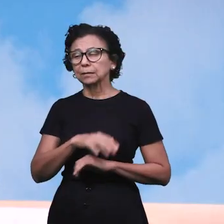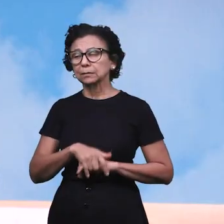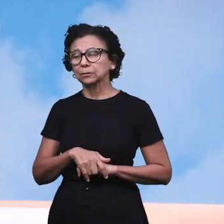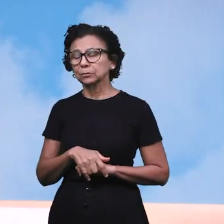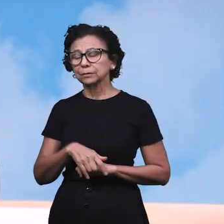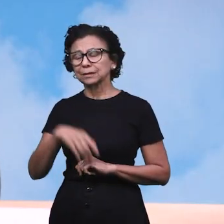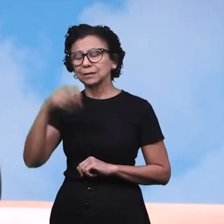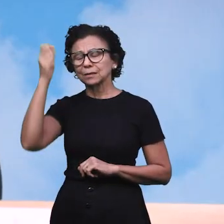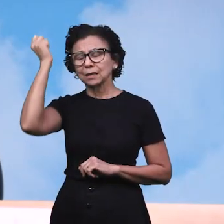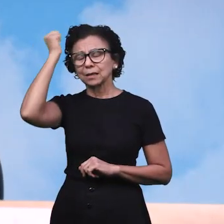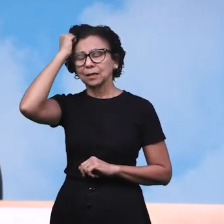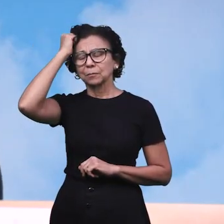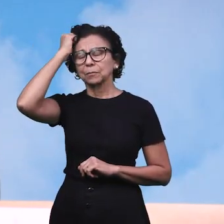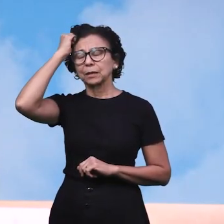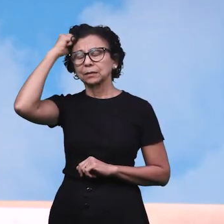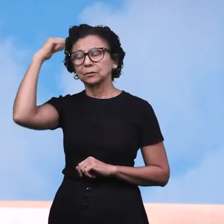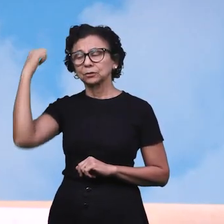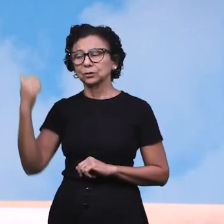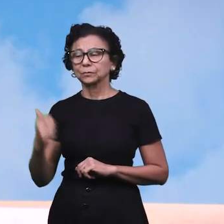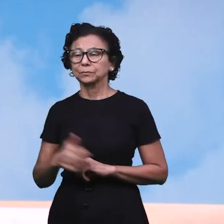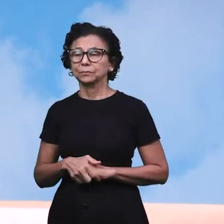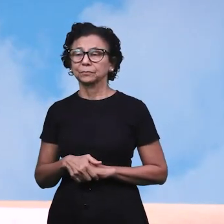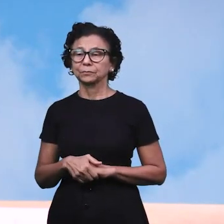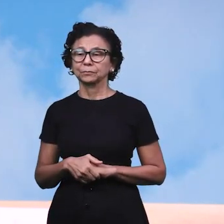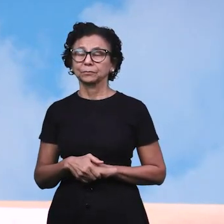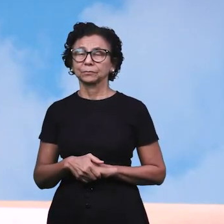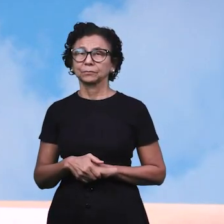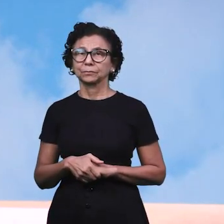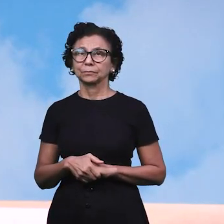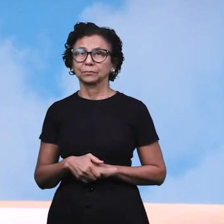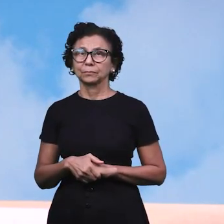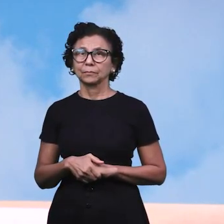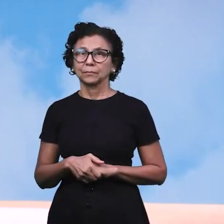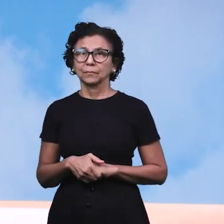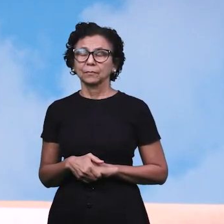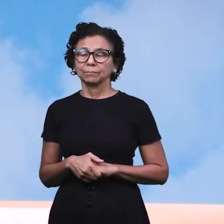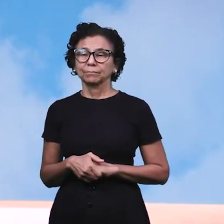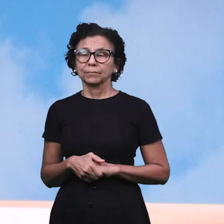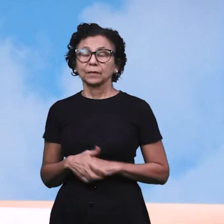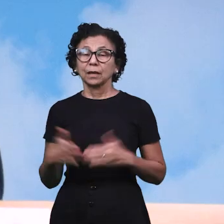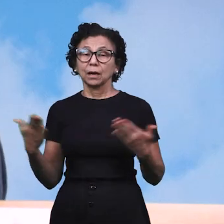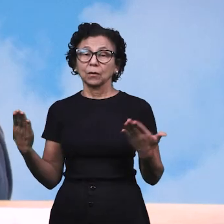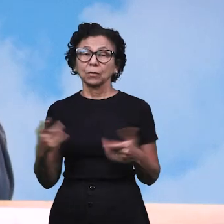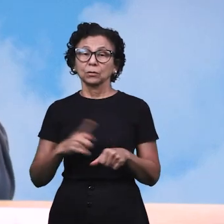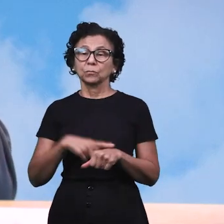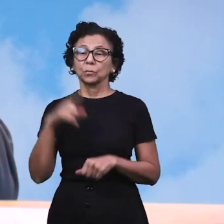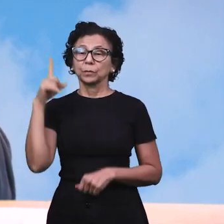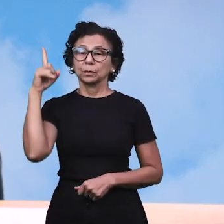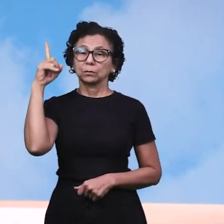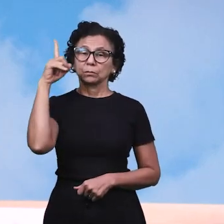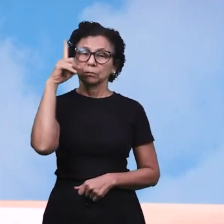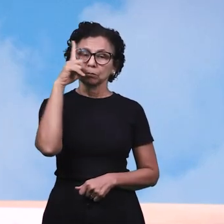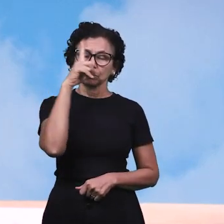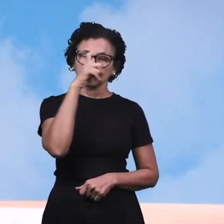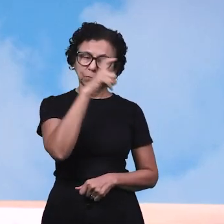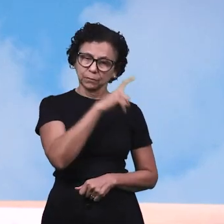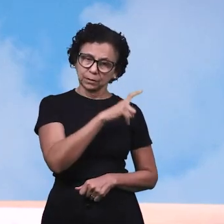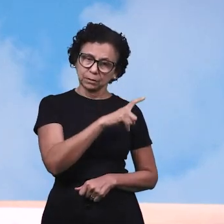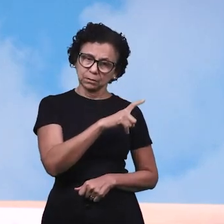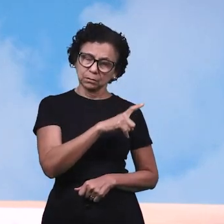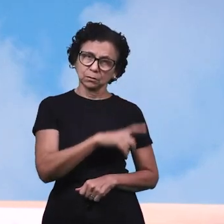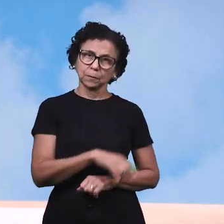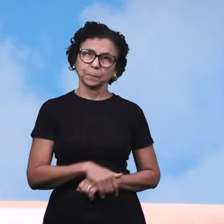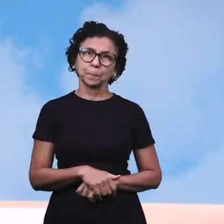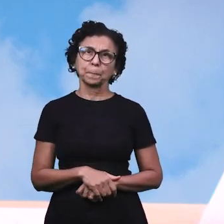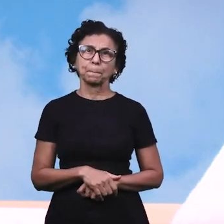e quando acontece a dificuldade, eles lembram, nós somos todos nós, não foi